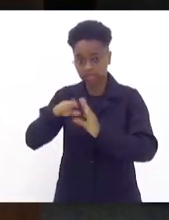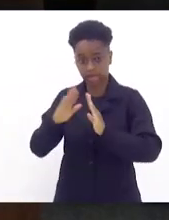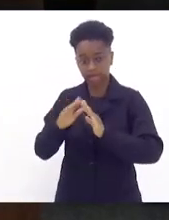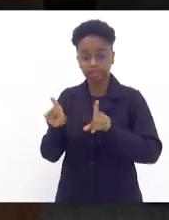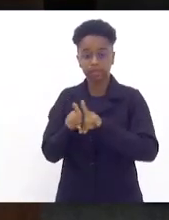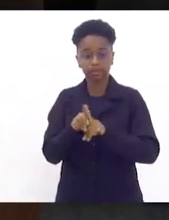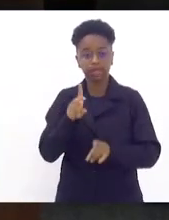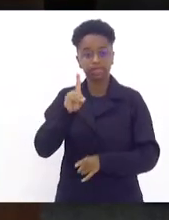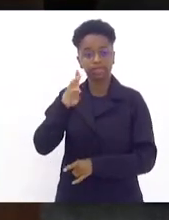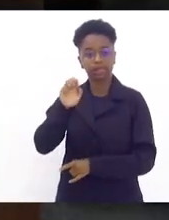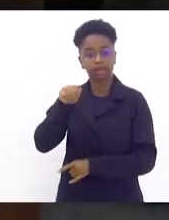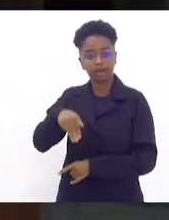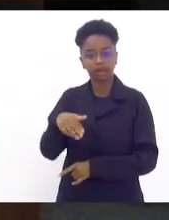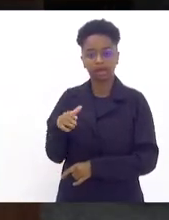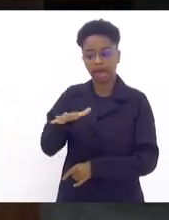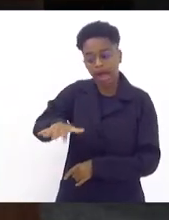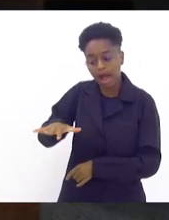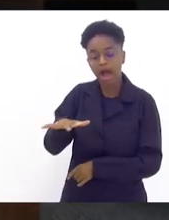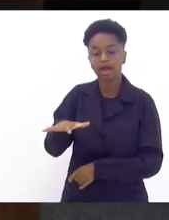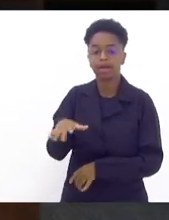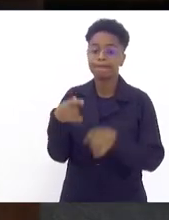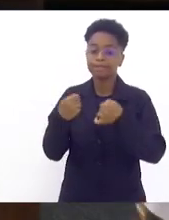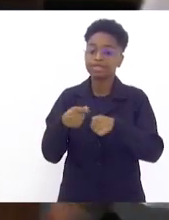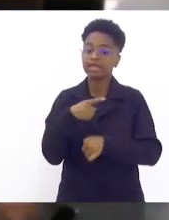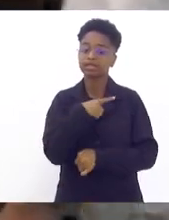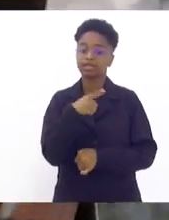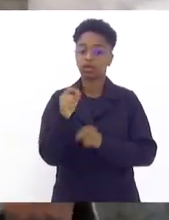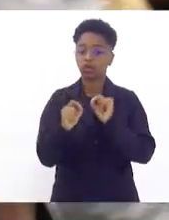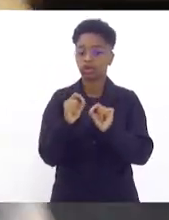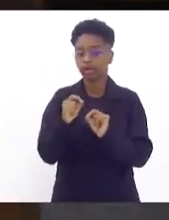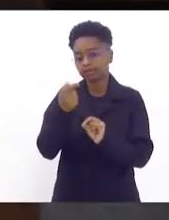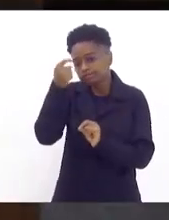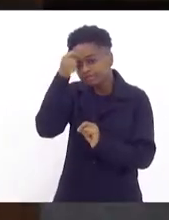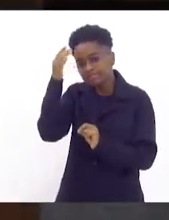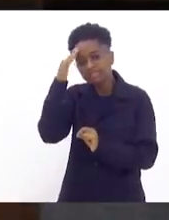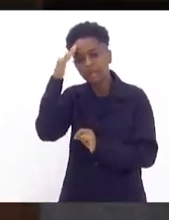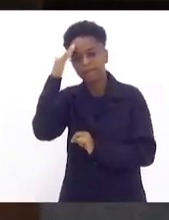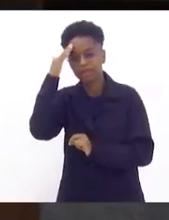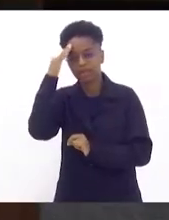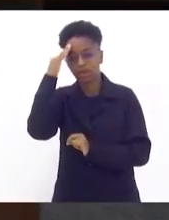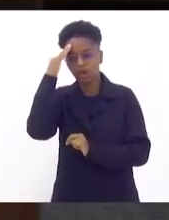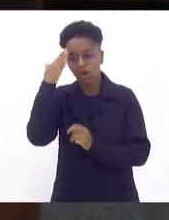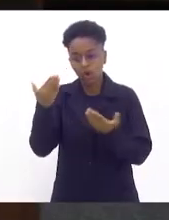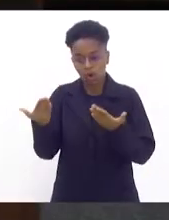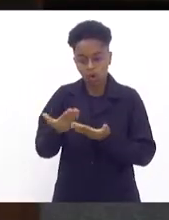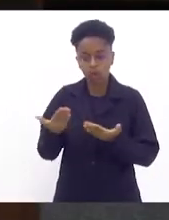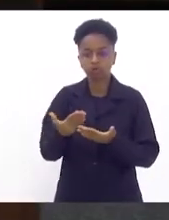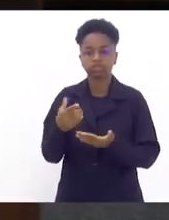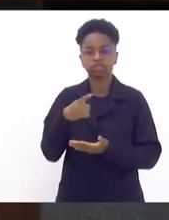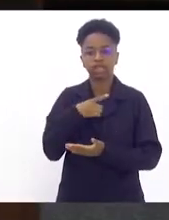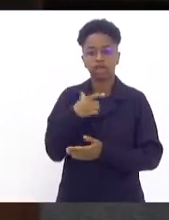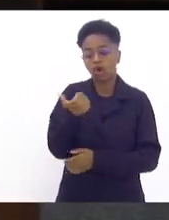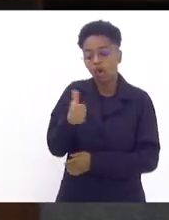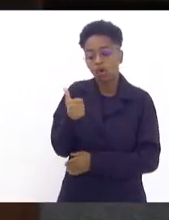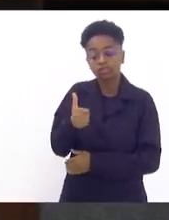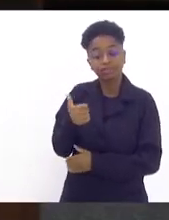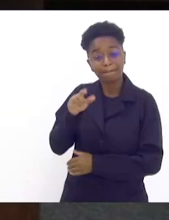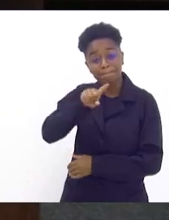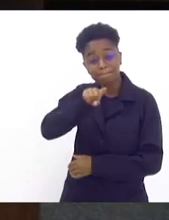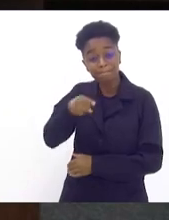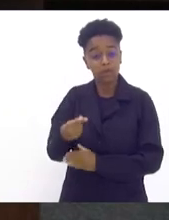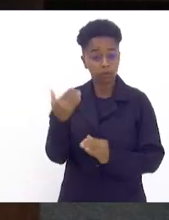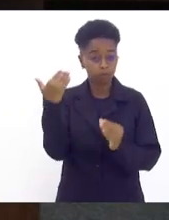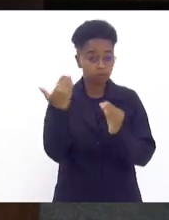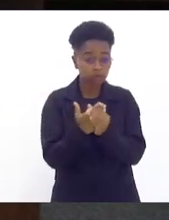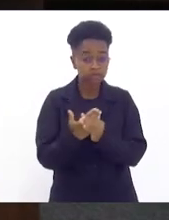DEAN naquela região, é preciso que se tenha em mente que hoje 11 mil processos estão em